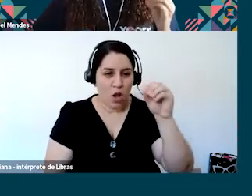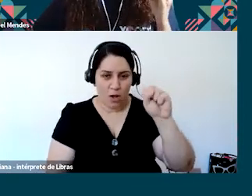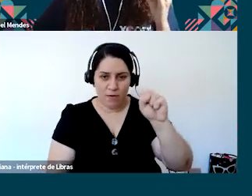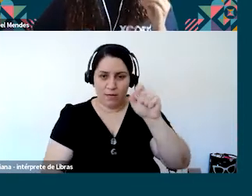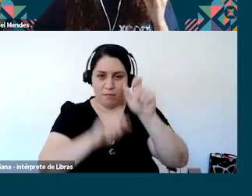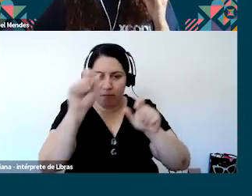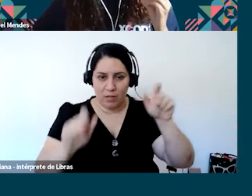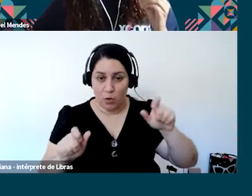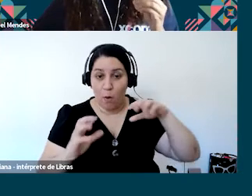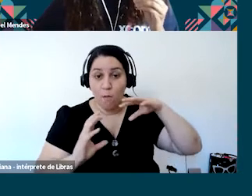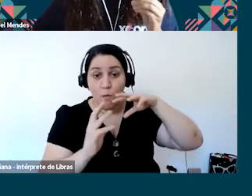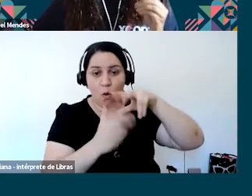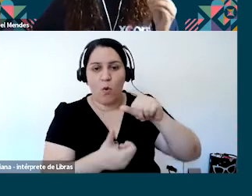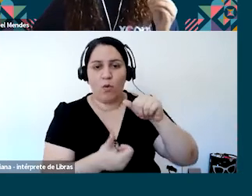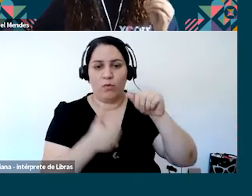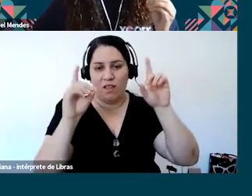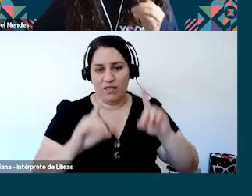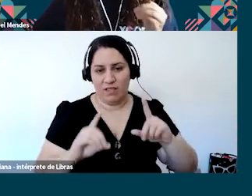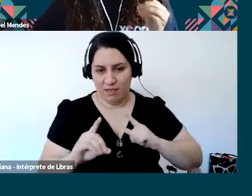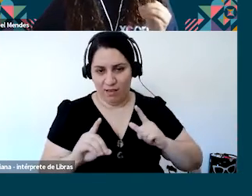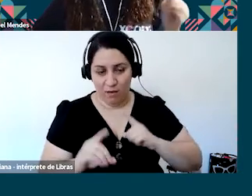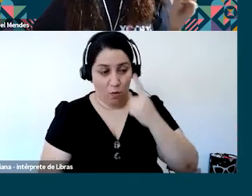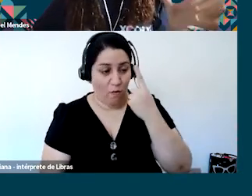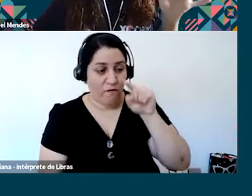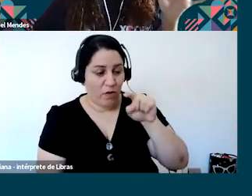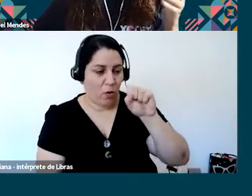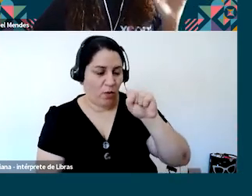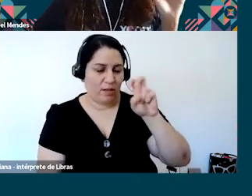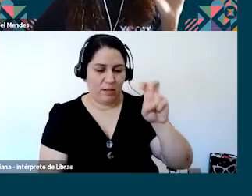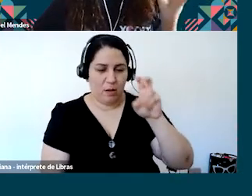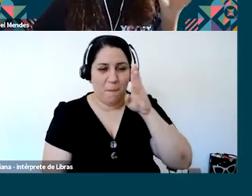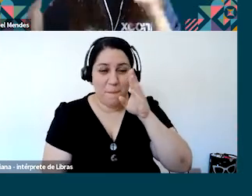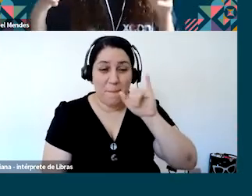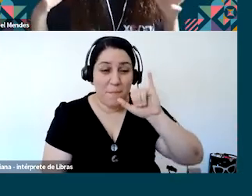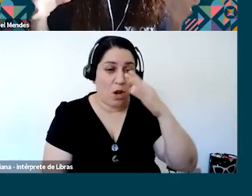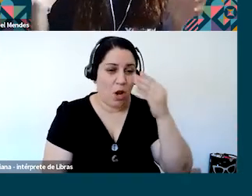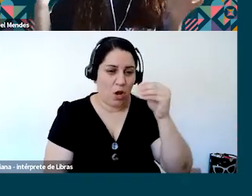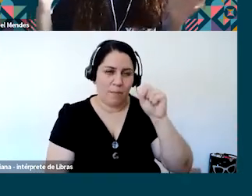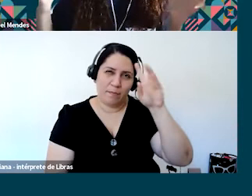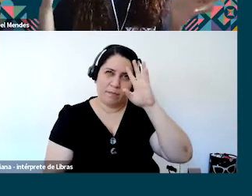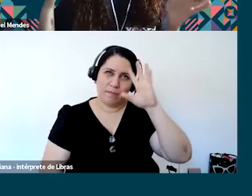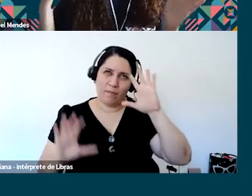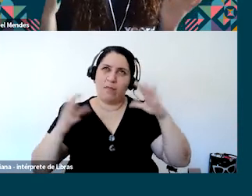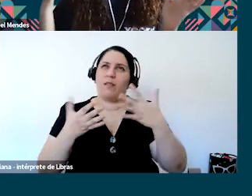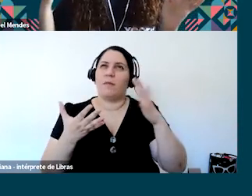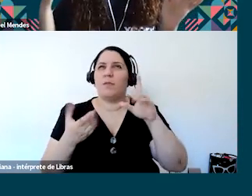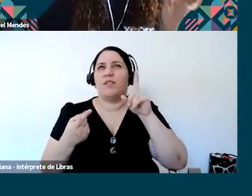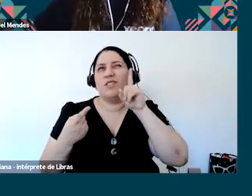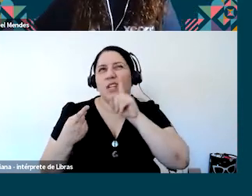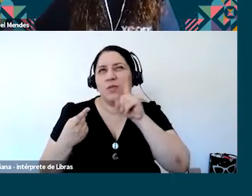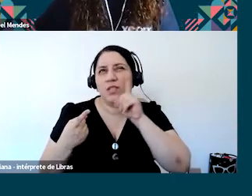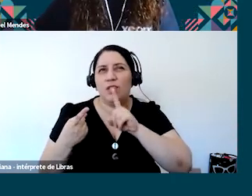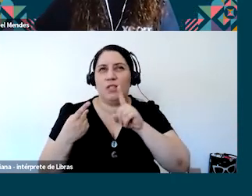de PCDs no mundo todo. Isso corresponde a, se você juntar todo mundo, a população